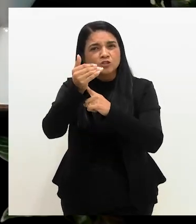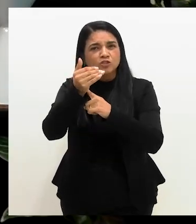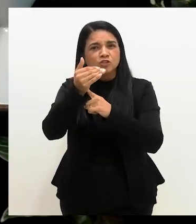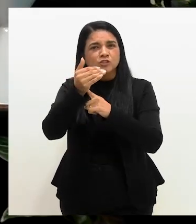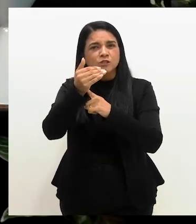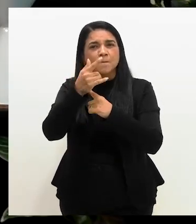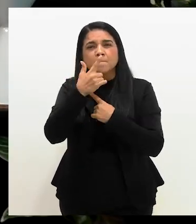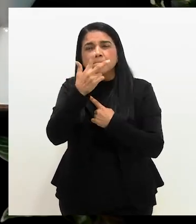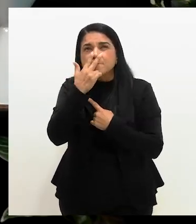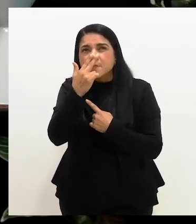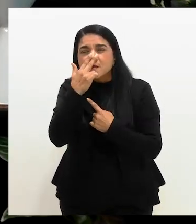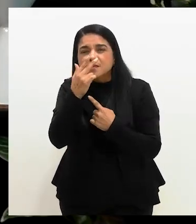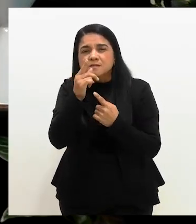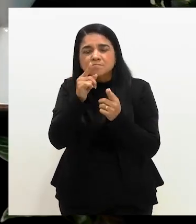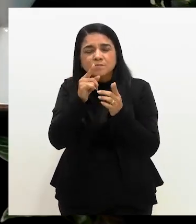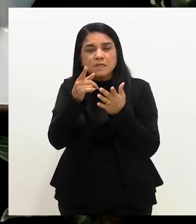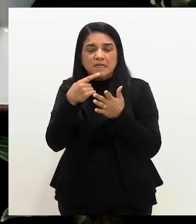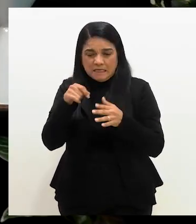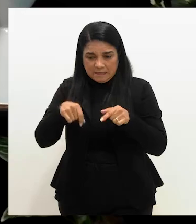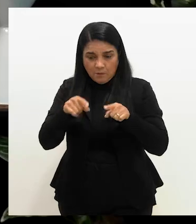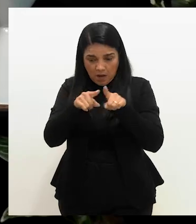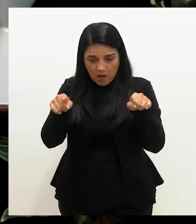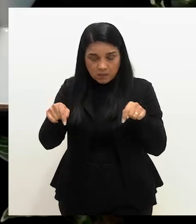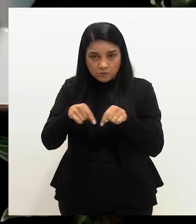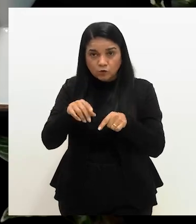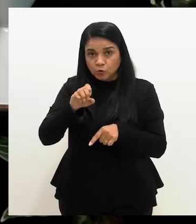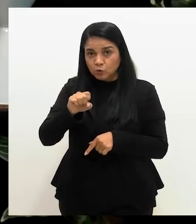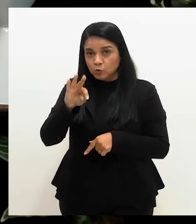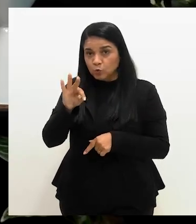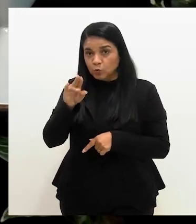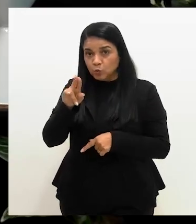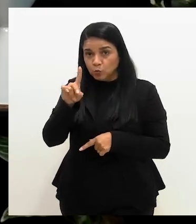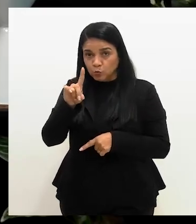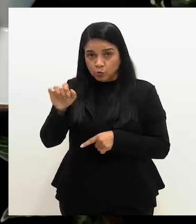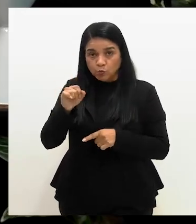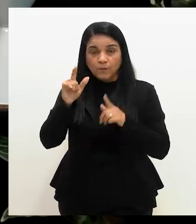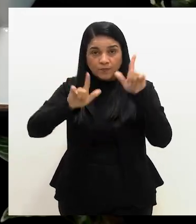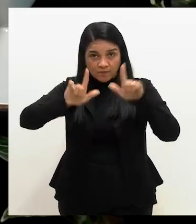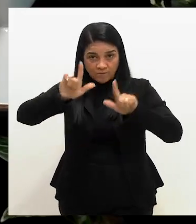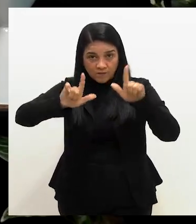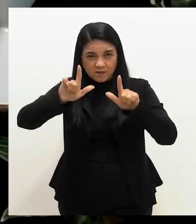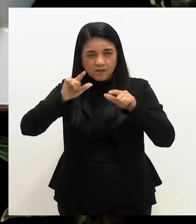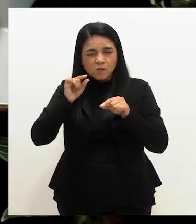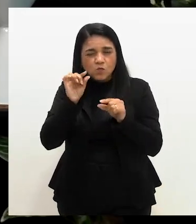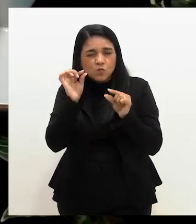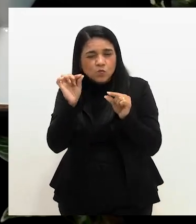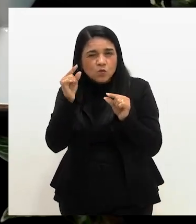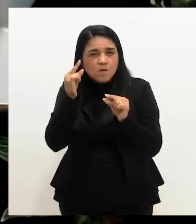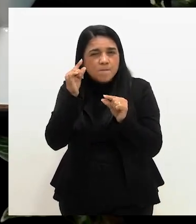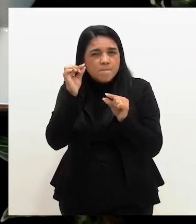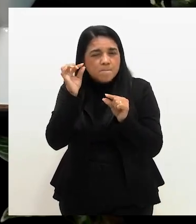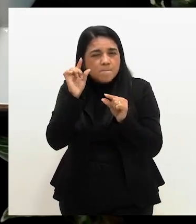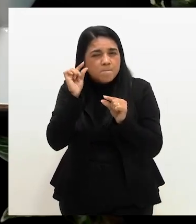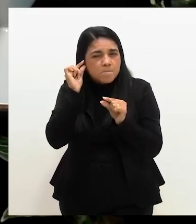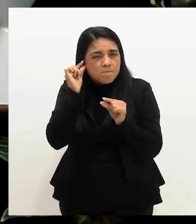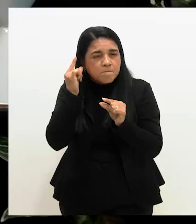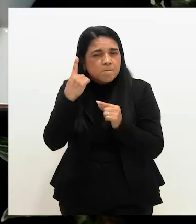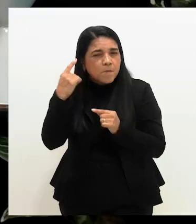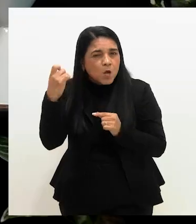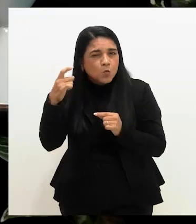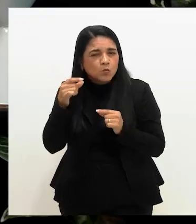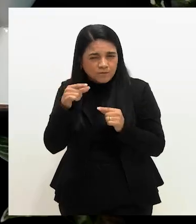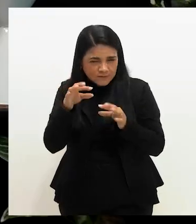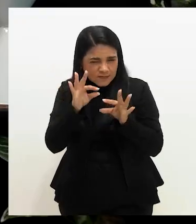no fundo, que é quase imperceptível, aqui mesmo no estúdio da TV, tem um estúdio, um ruidinho permanente, né?